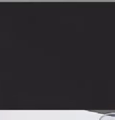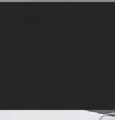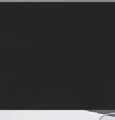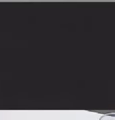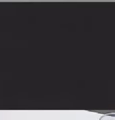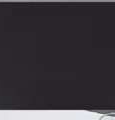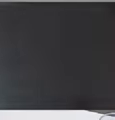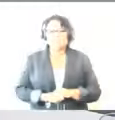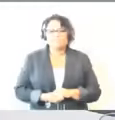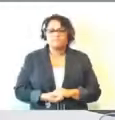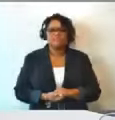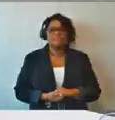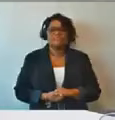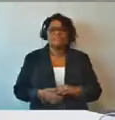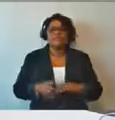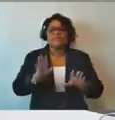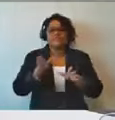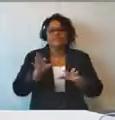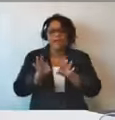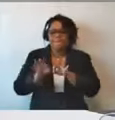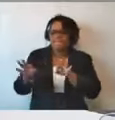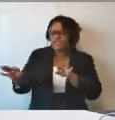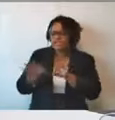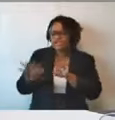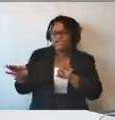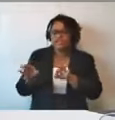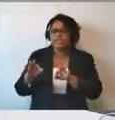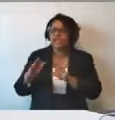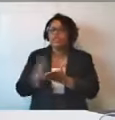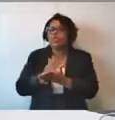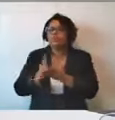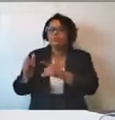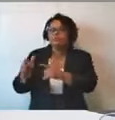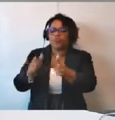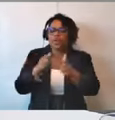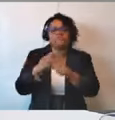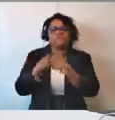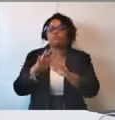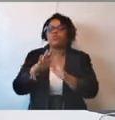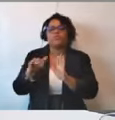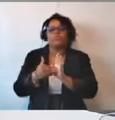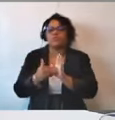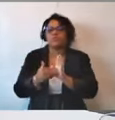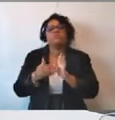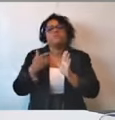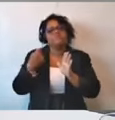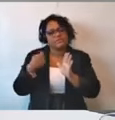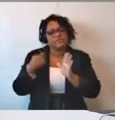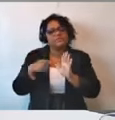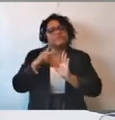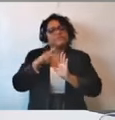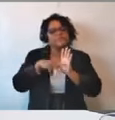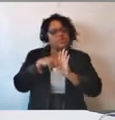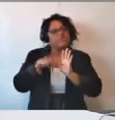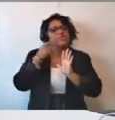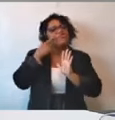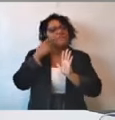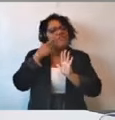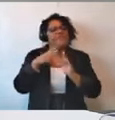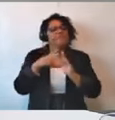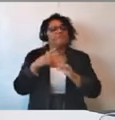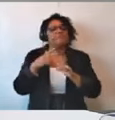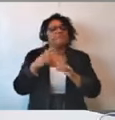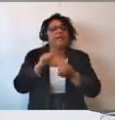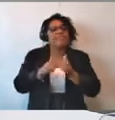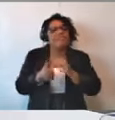pontos, mas não é a totalidade. Então, você tem que desenvolver o projeto mesmo, porque tem pontos de estrangulamento, né? Por